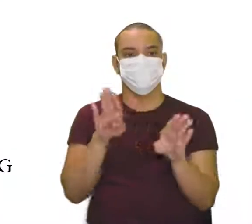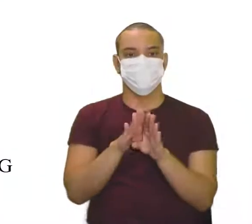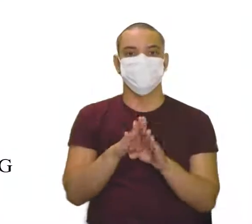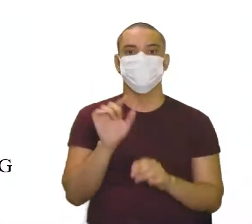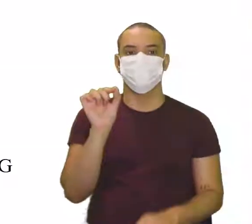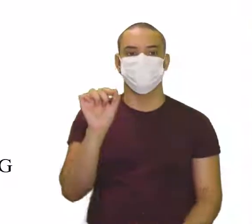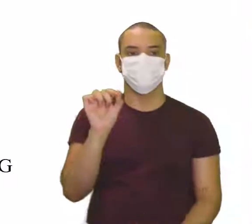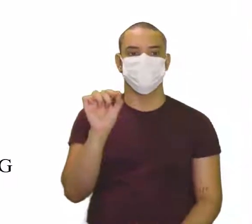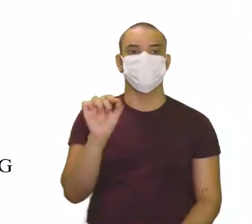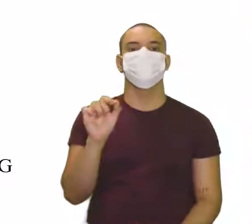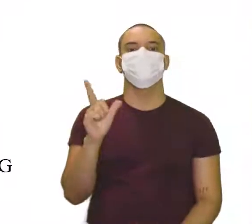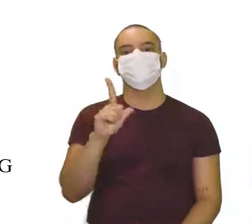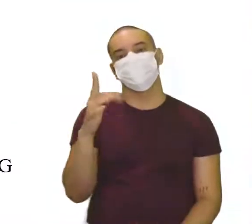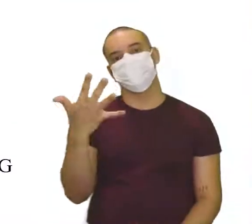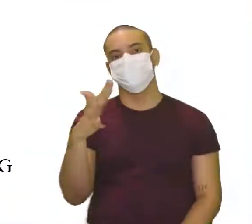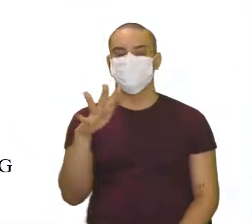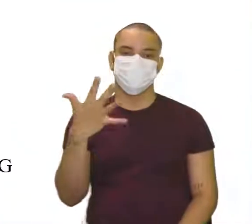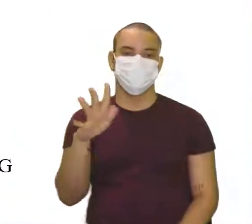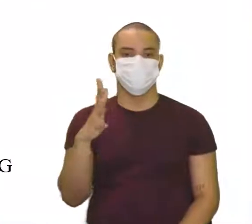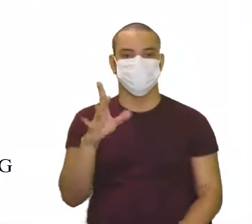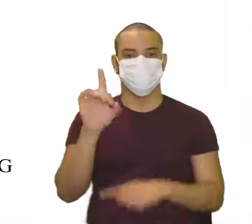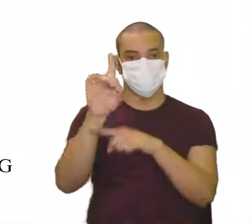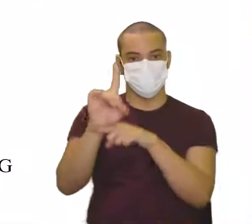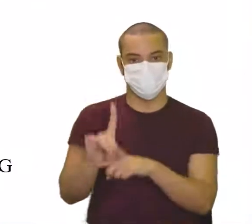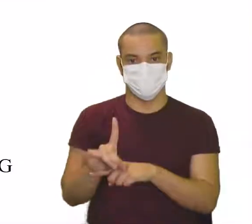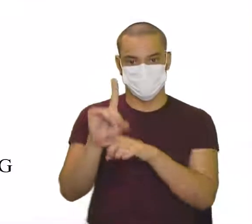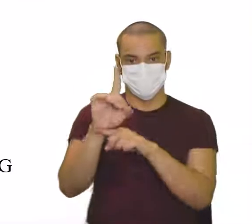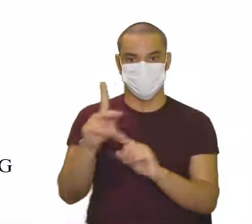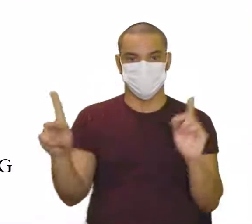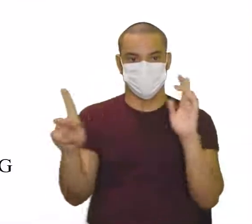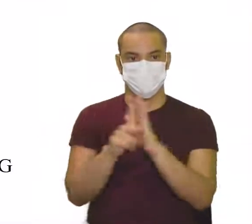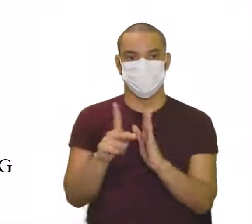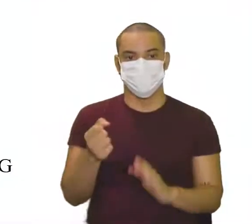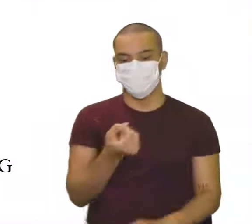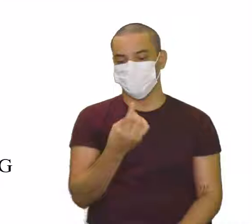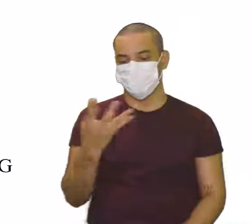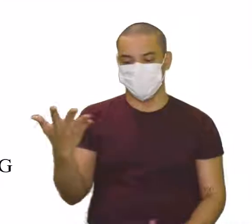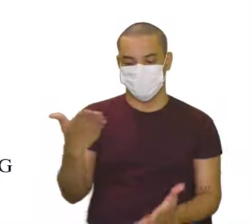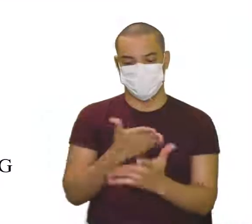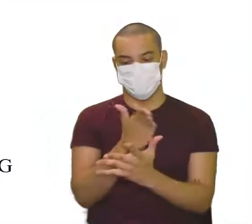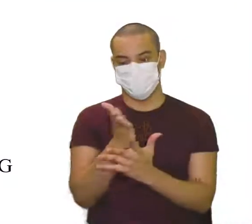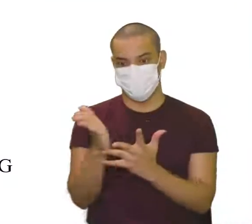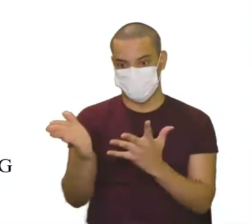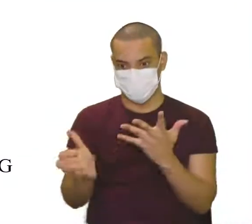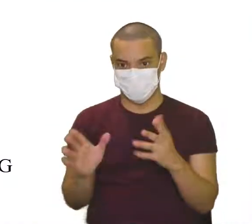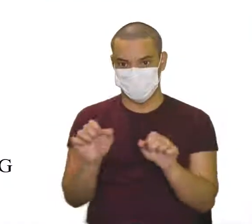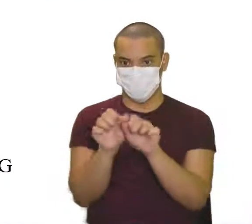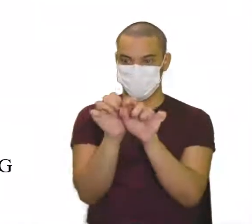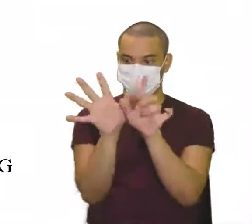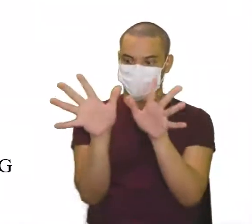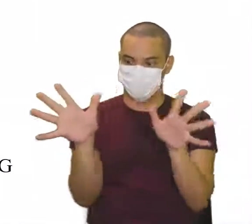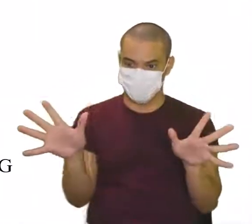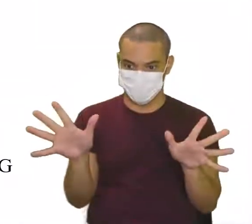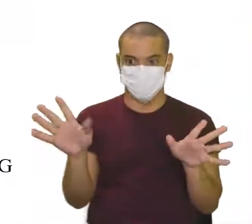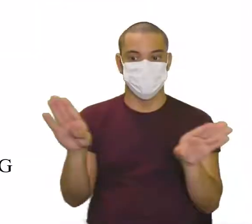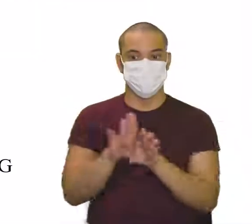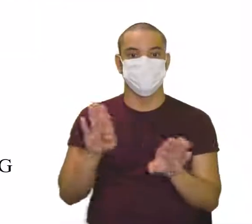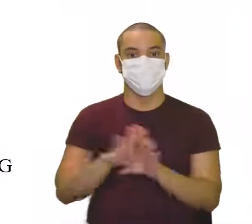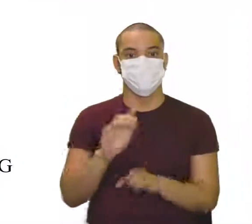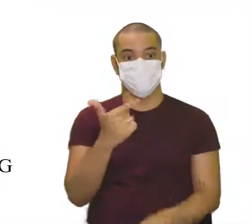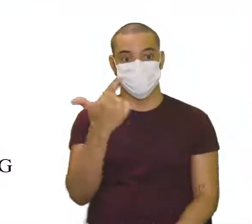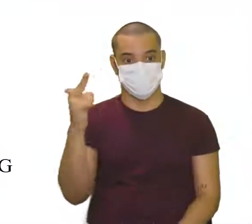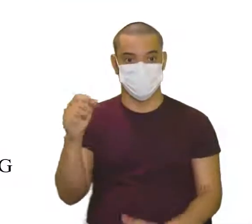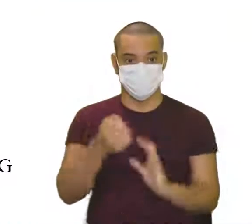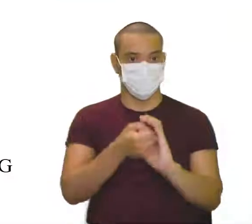campo é aproximadamente a densidade de linhas, ok? Aqui outra característica, elas